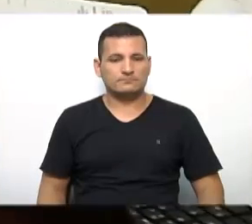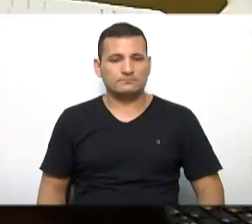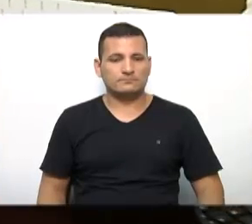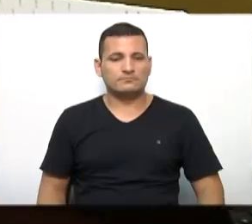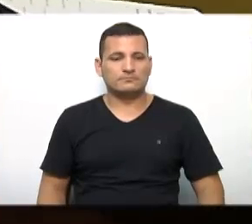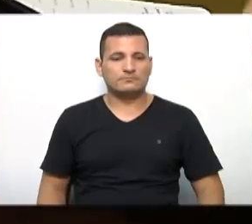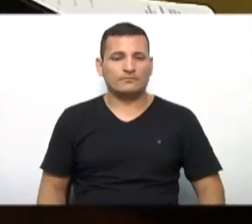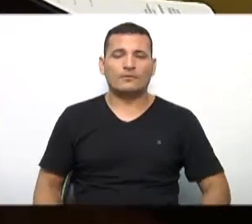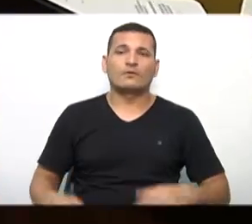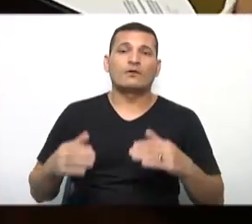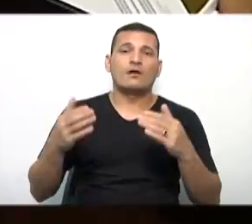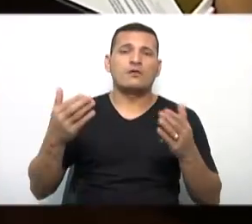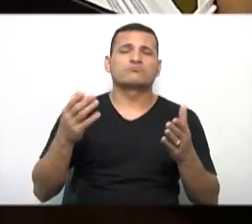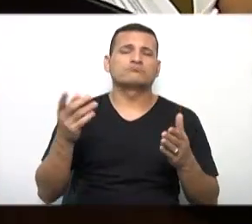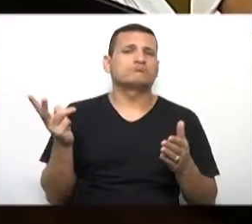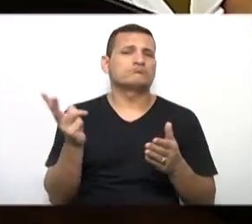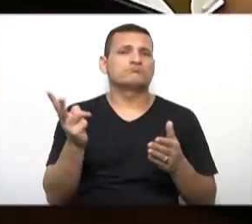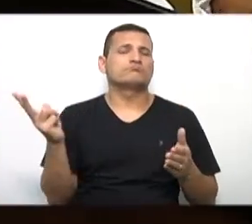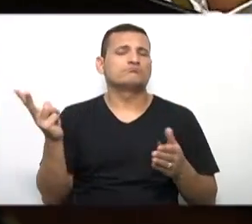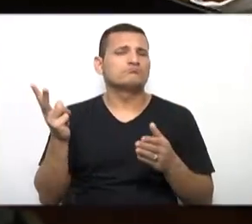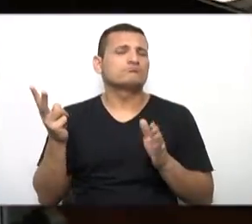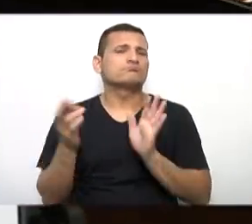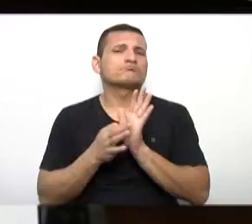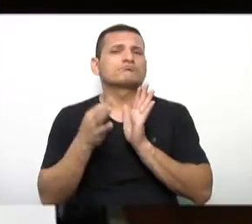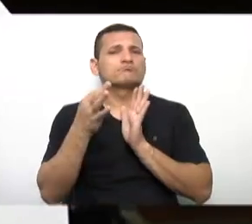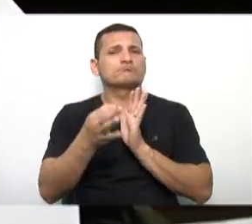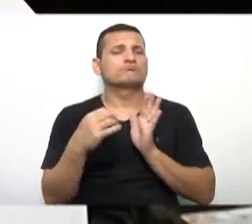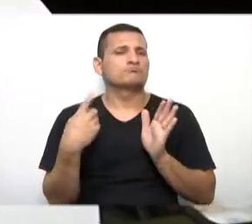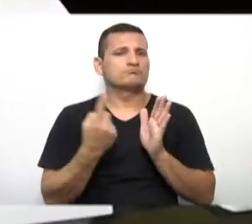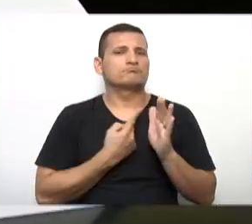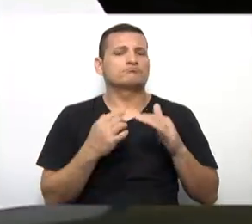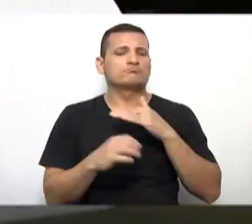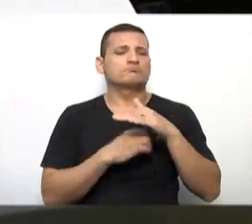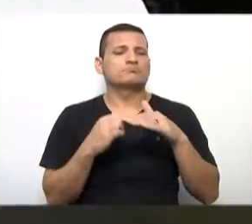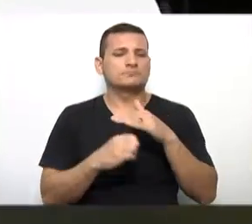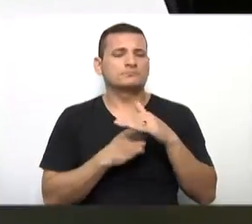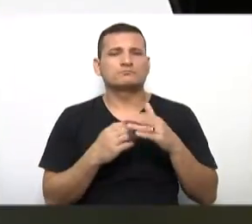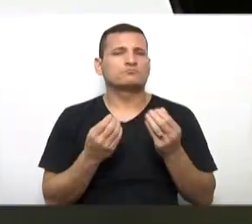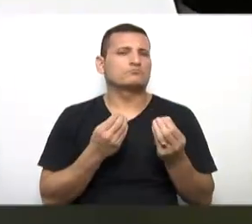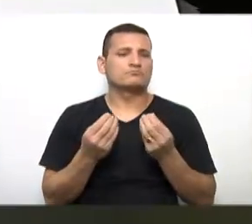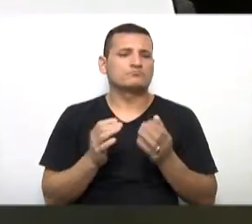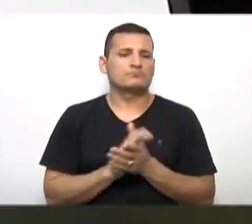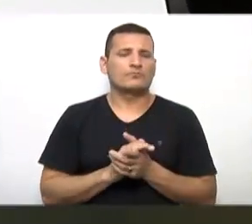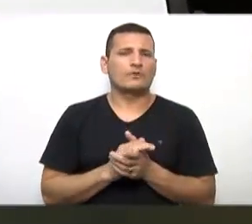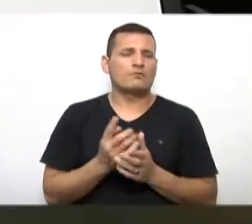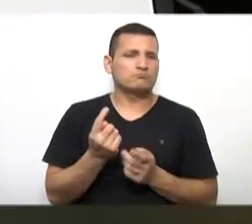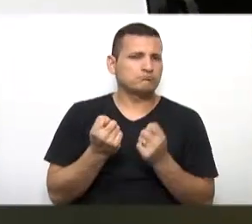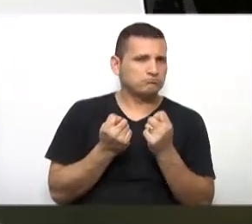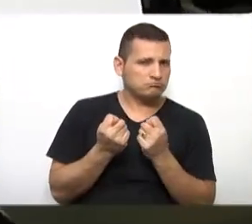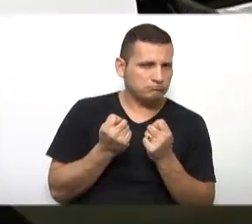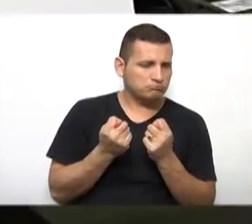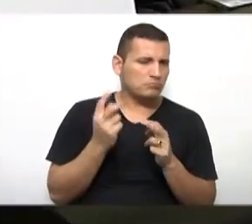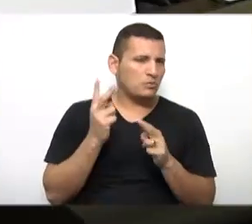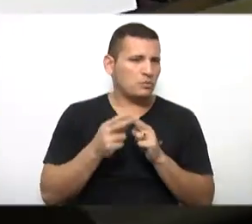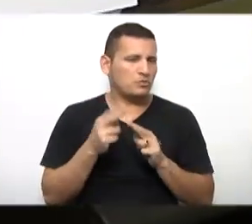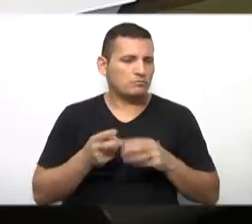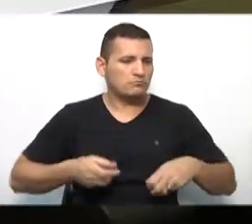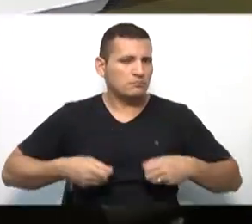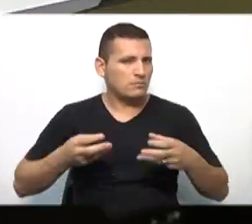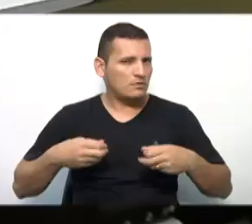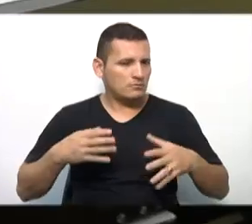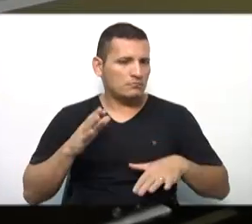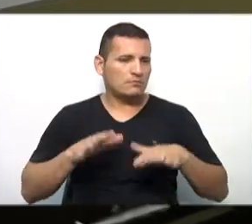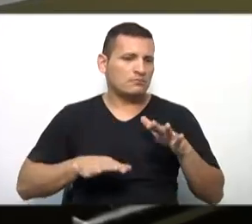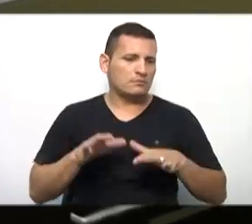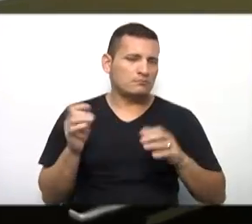Então, o que você sugere para que a nossa empresa consiga driblar a crise? Economizar, cortar gastos. Talvez possamos pensar na possibilidade